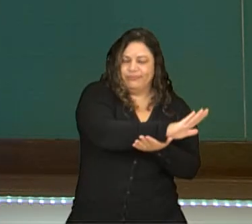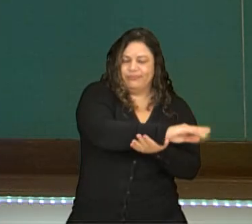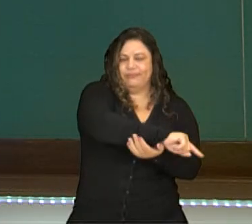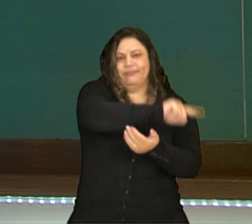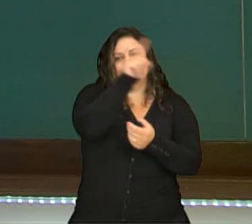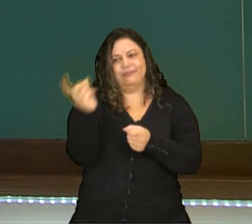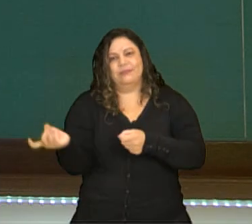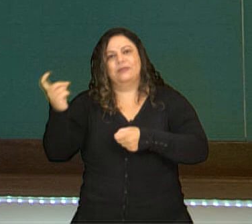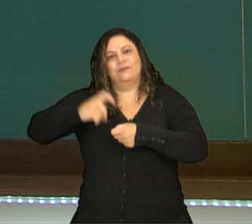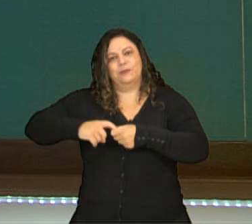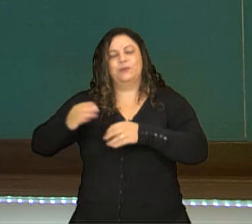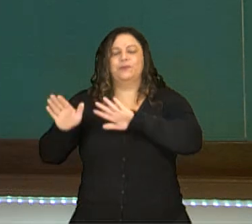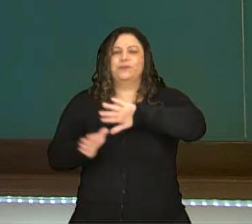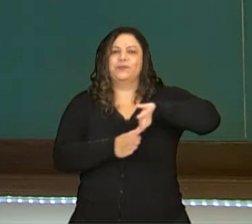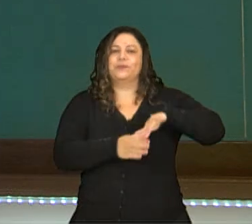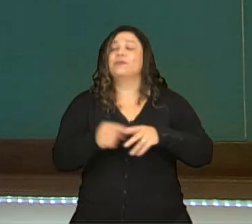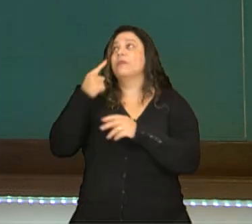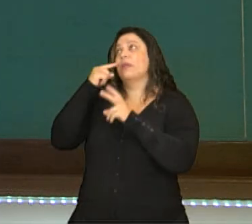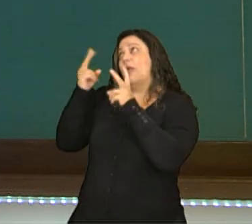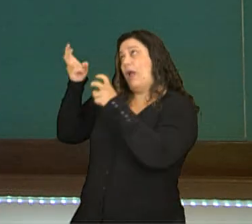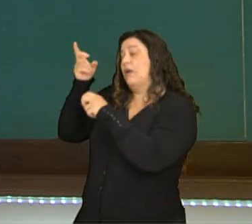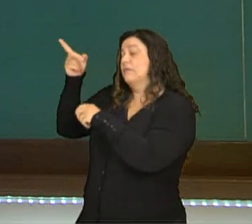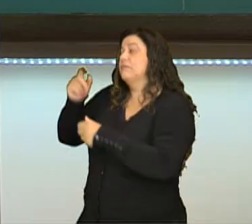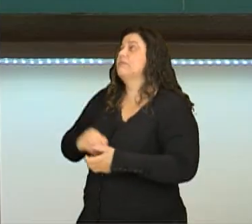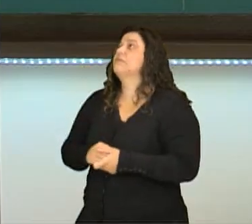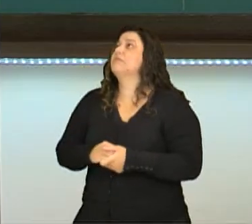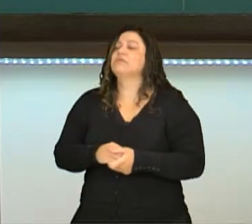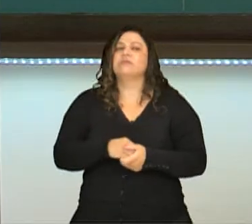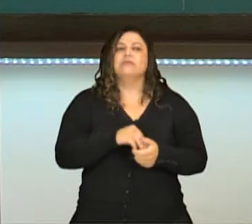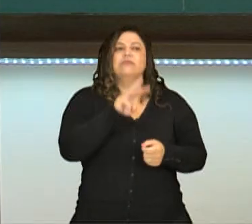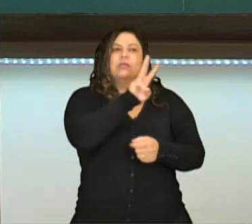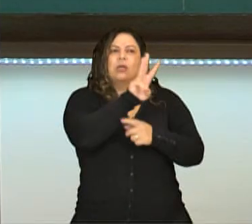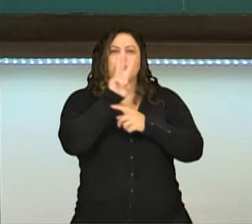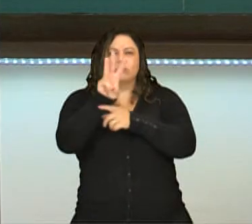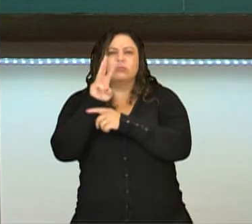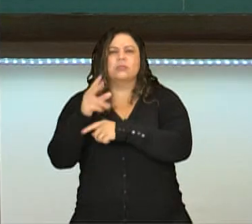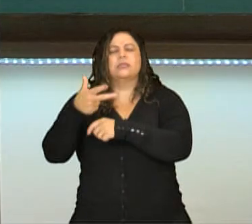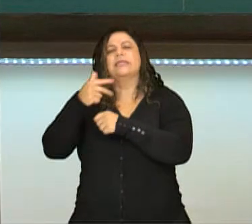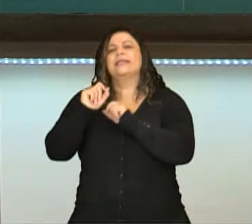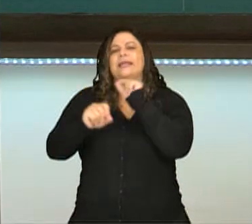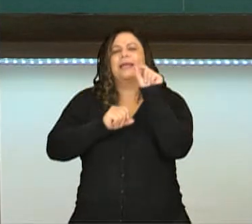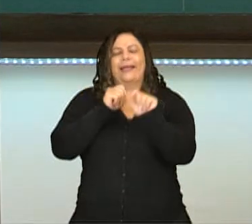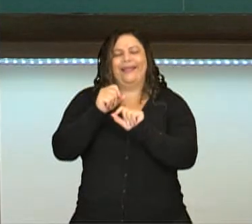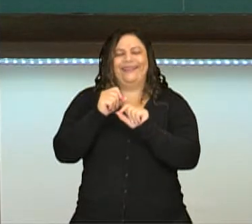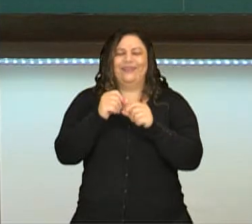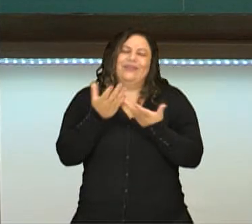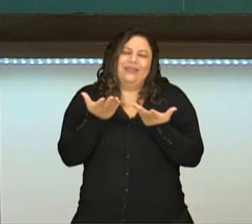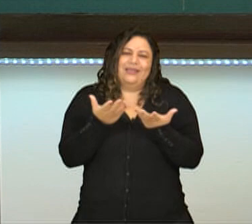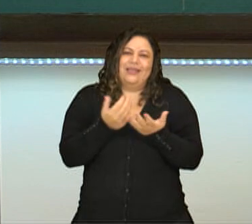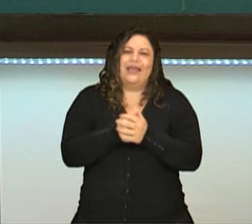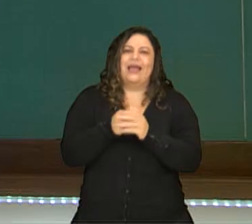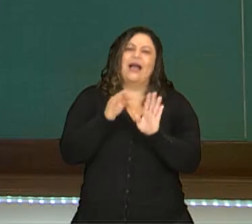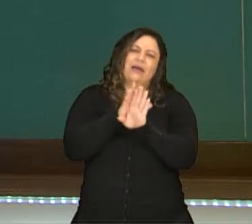algumas sugestões de vídeos para vocês poderem acompanhar um pouquinho melhor esses ritmos musicais na prática.